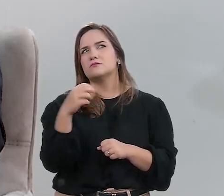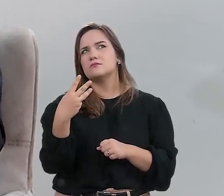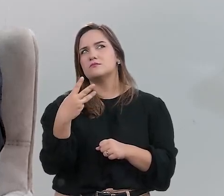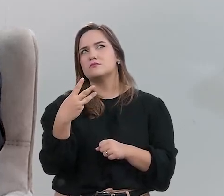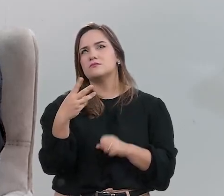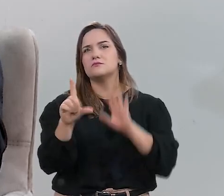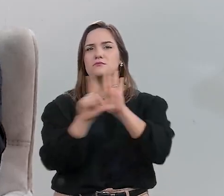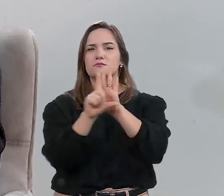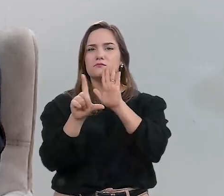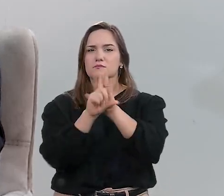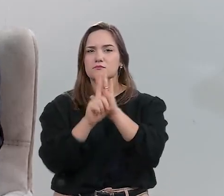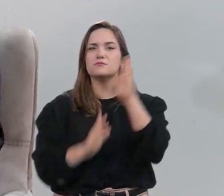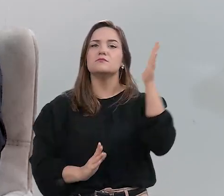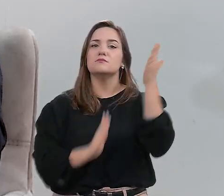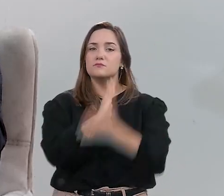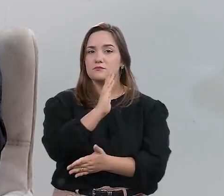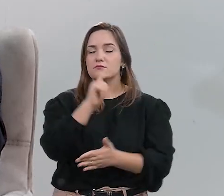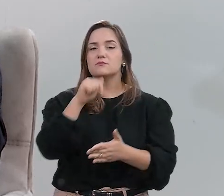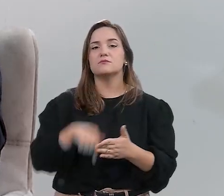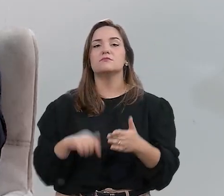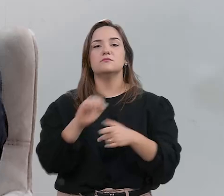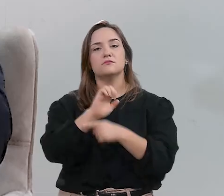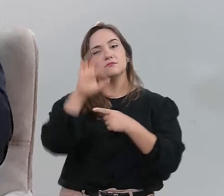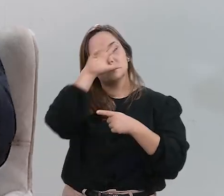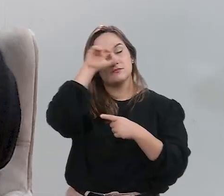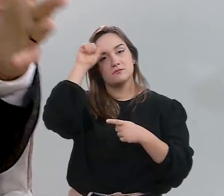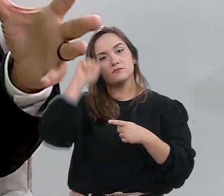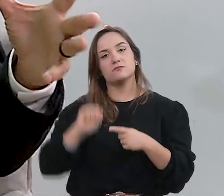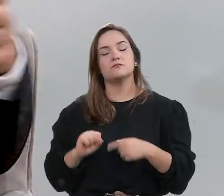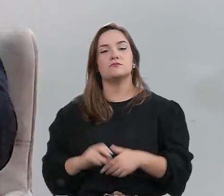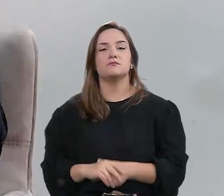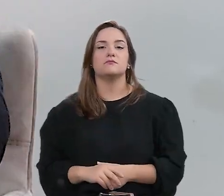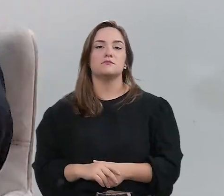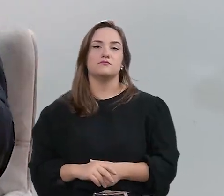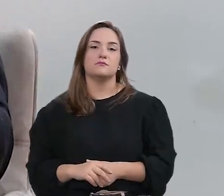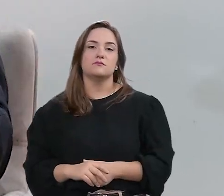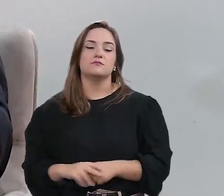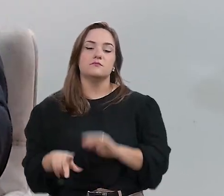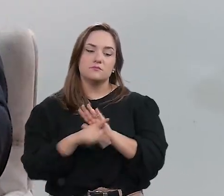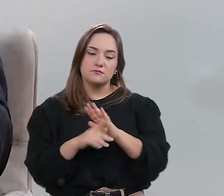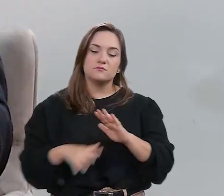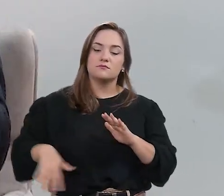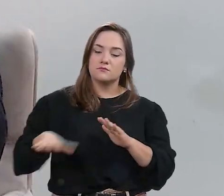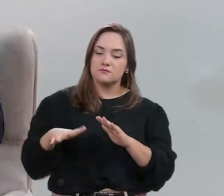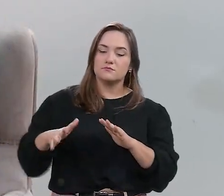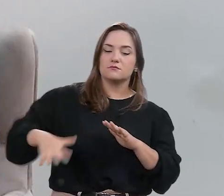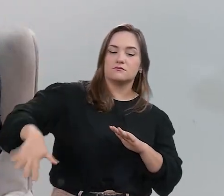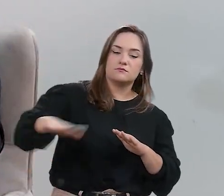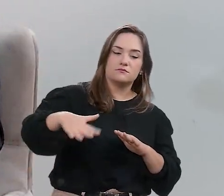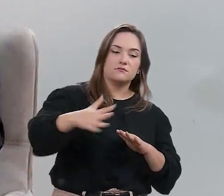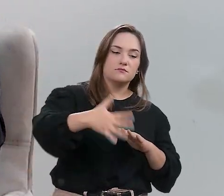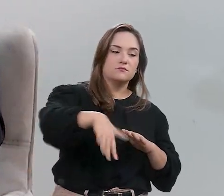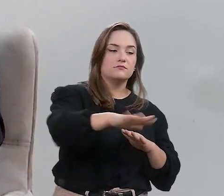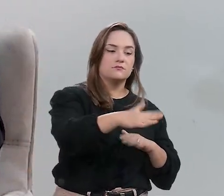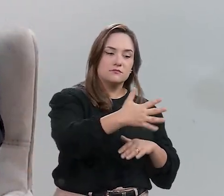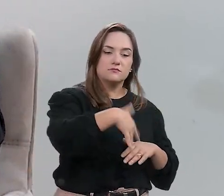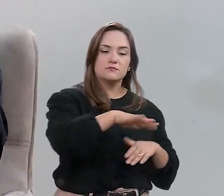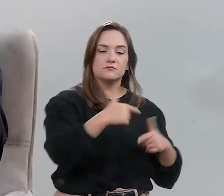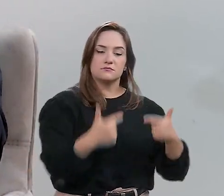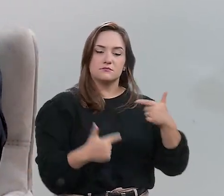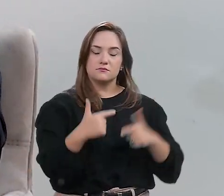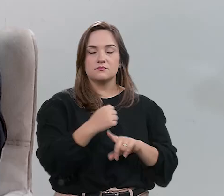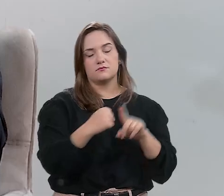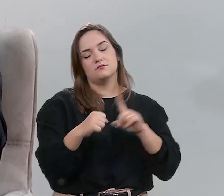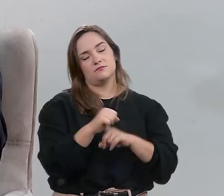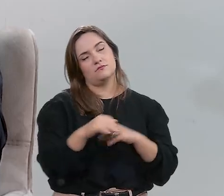leis aprovadas aqui no Mato Grosso do Sul, né? E nessas áreas das políticas sociais. Sem falar, claro,